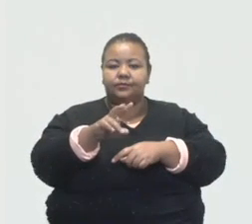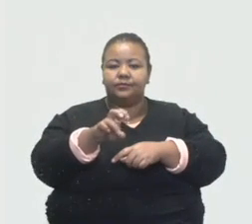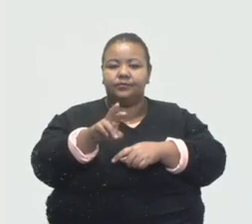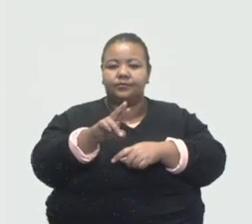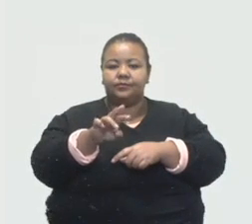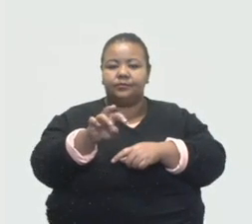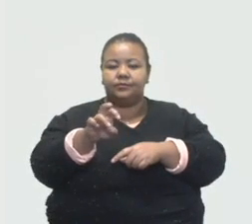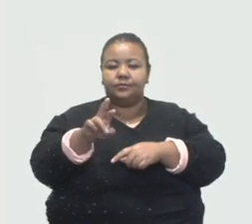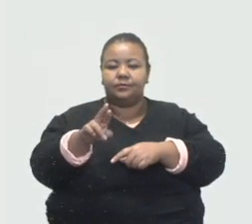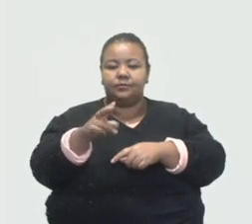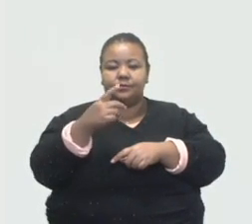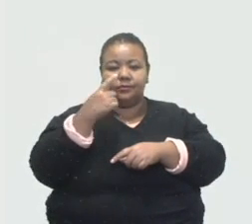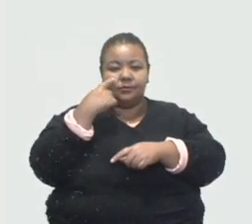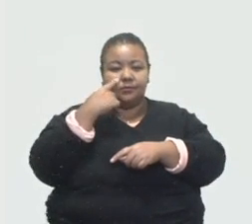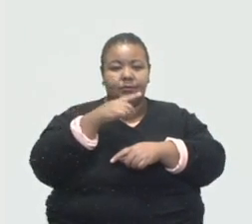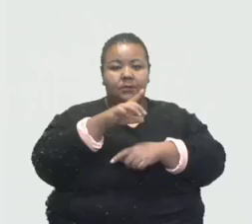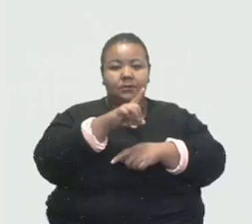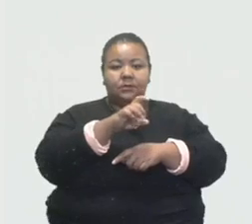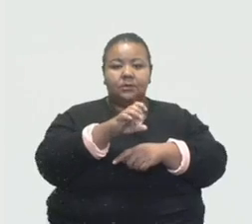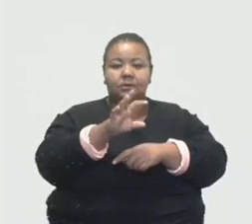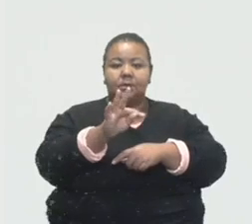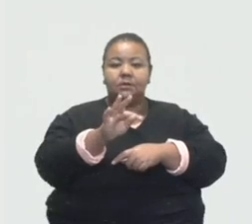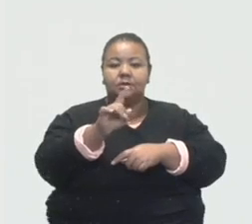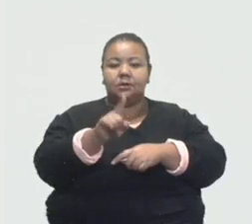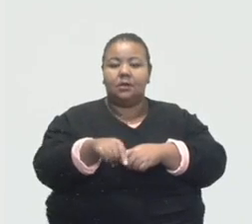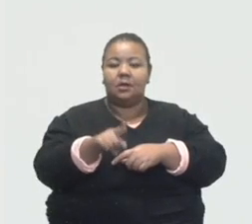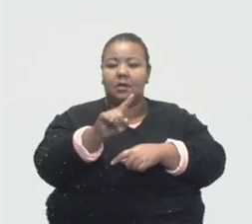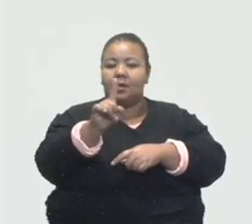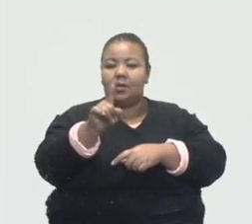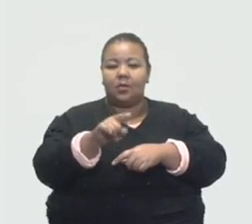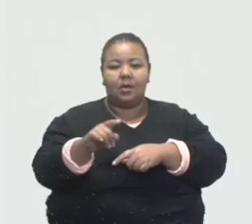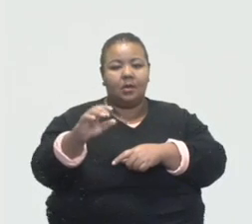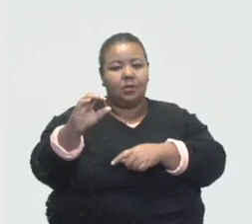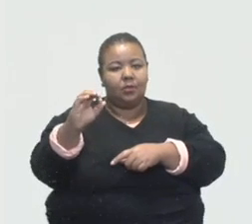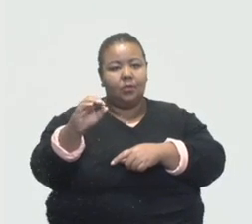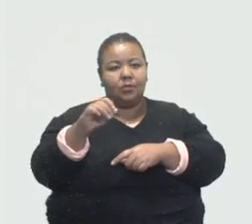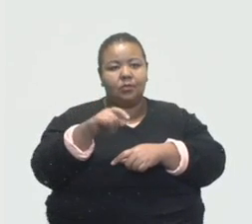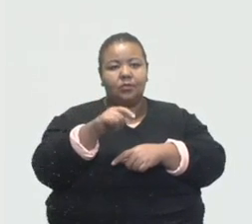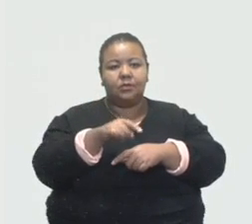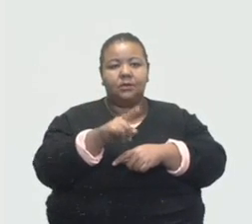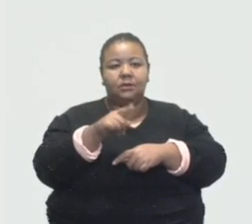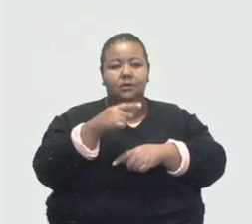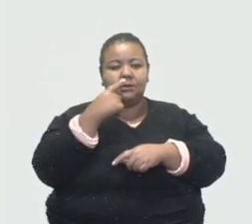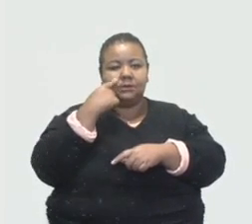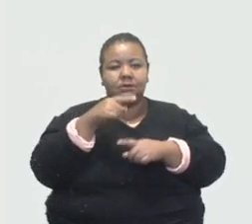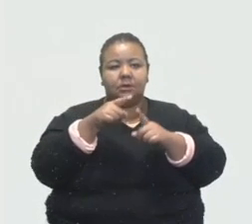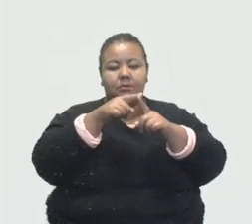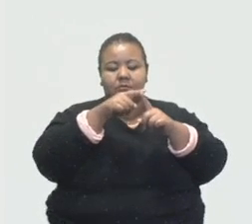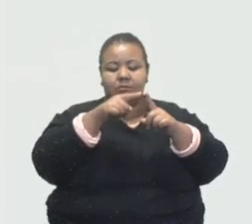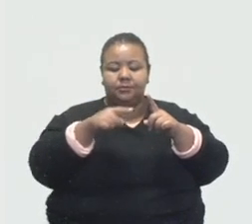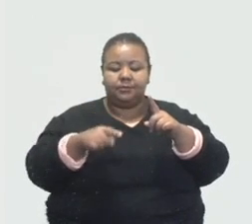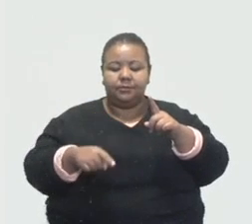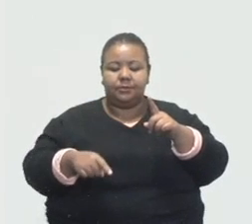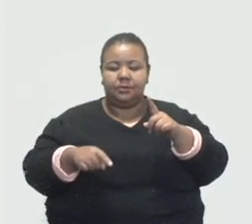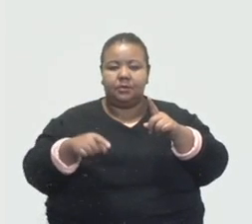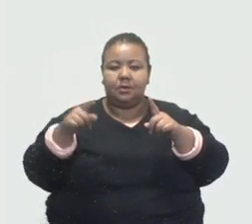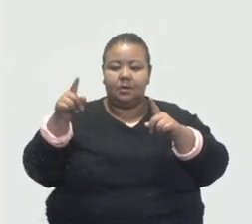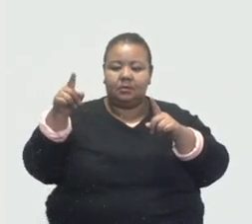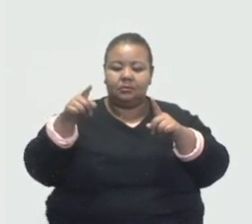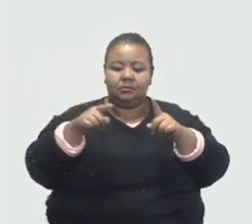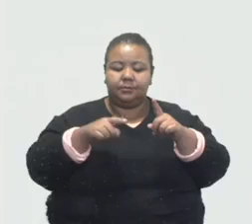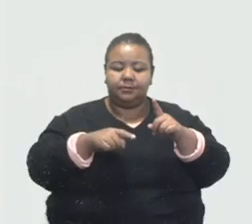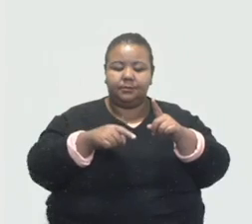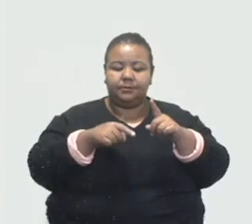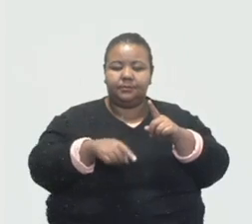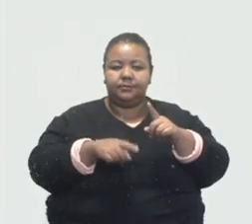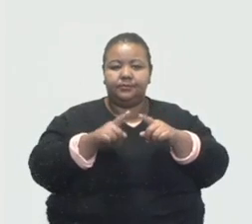determinante. Se o determinante for não nulo, no caso aqui ele é mesmo, que nós temos aqui diagonal principal menos a secundária, por ser